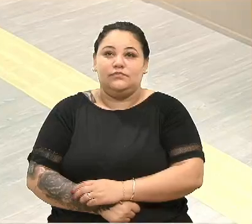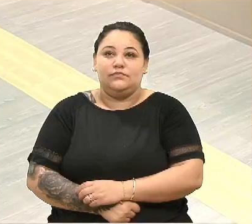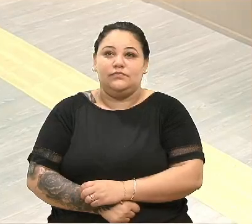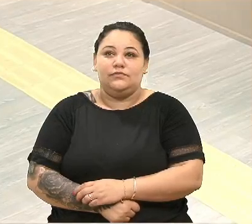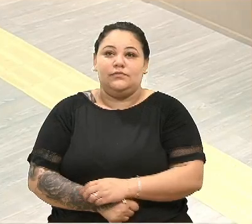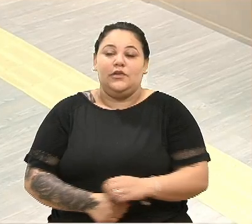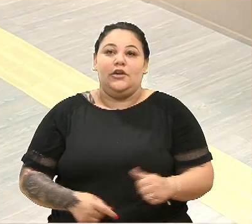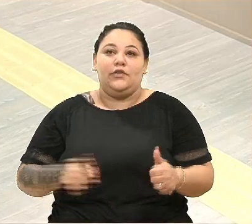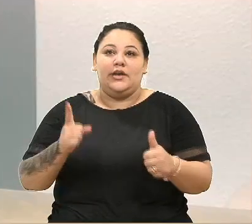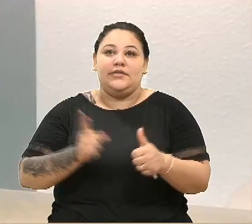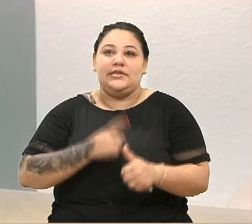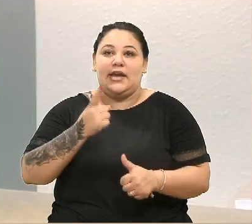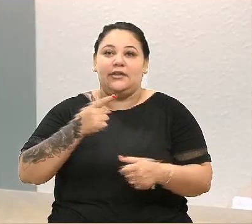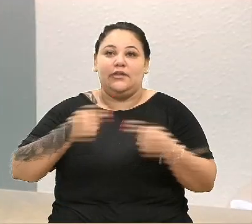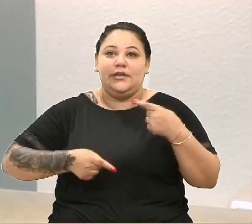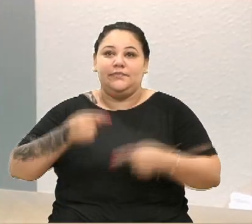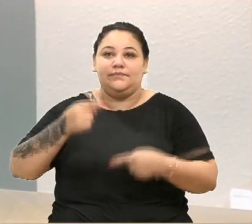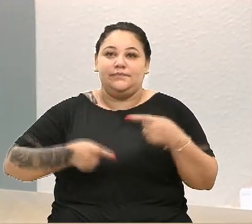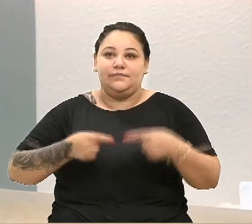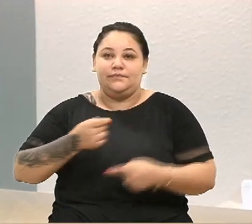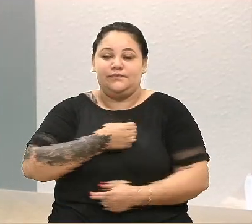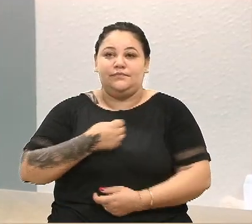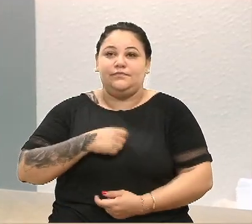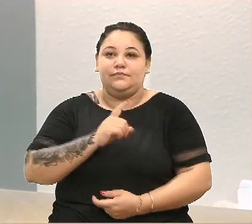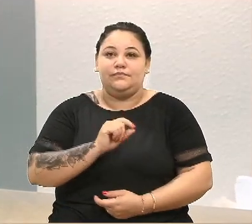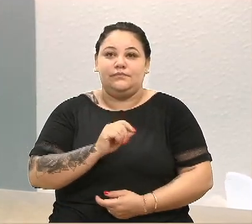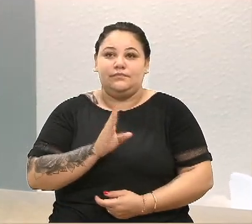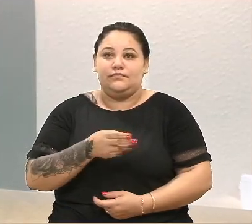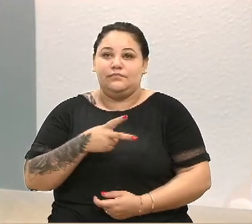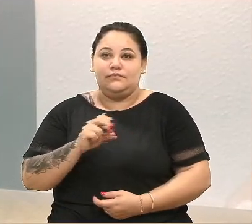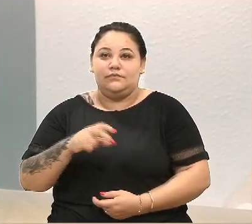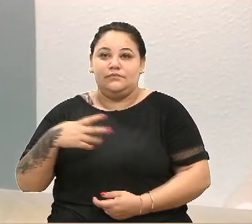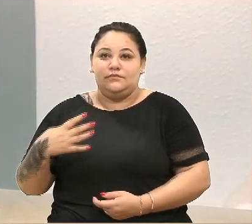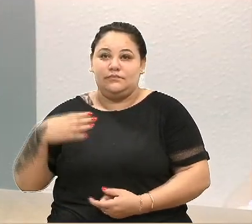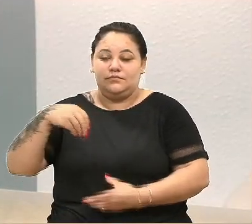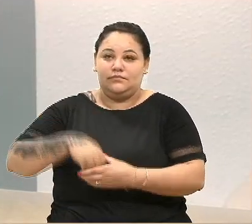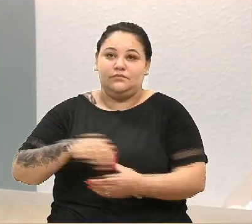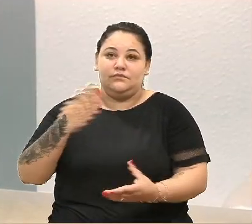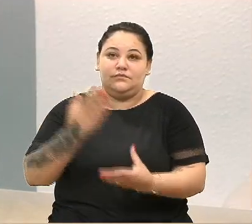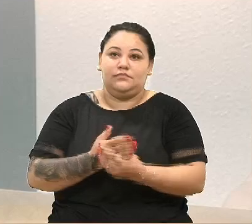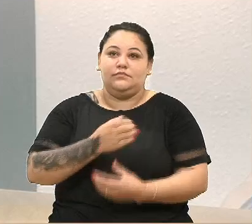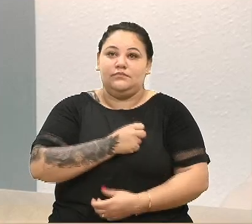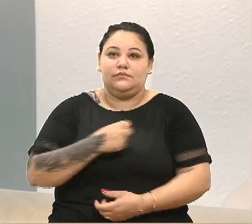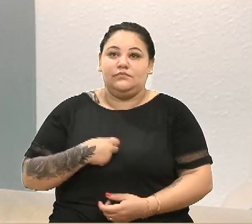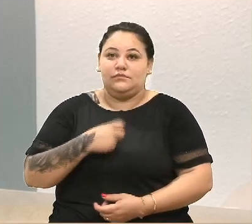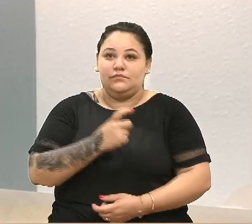Em primeira discussão, projeto de lei número 10/2024, contido no processo número